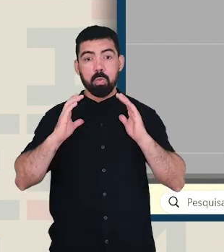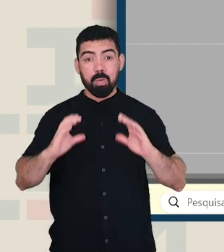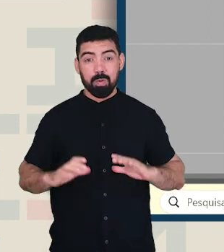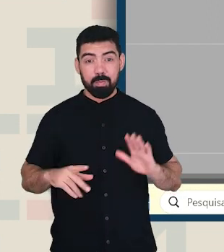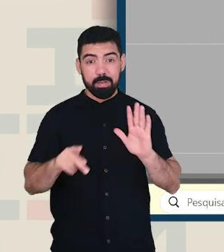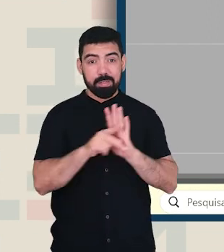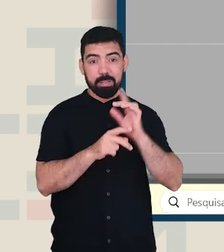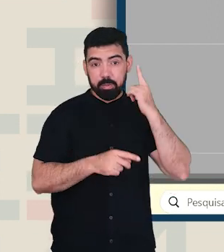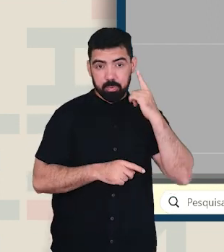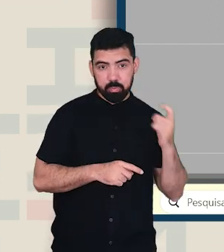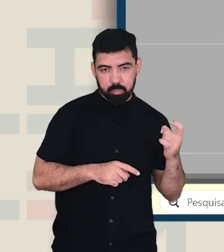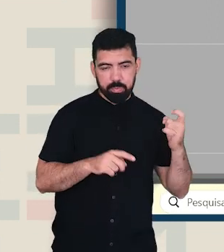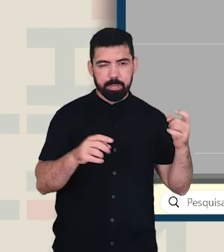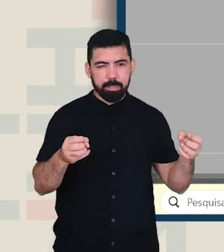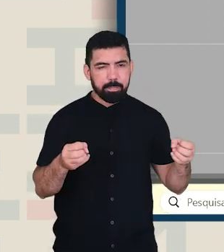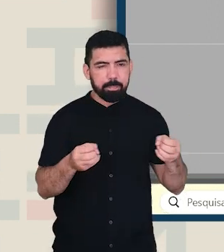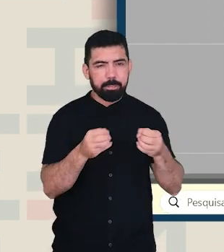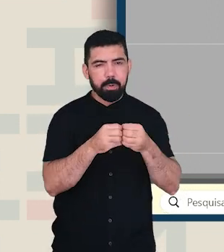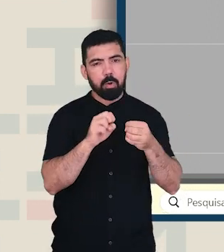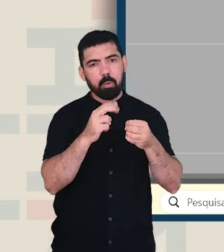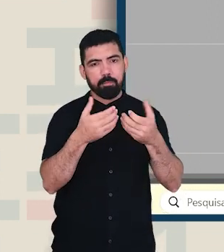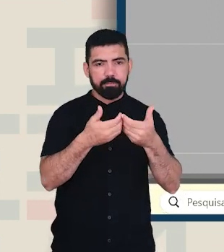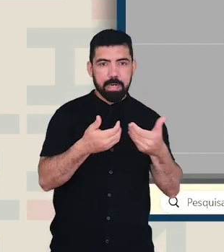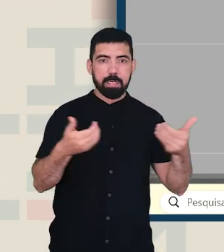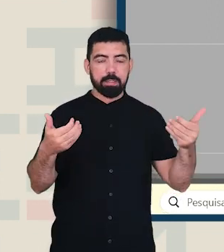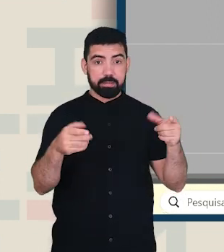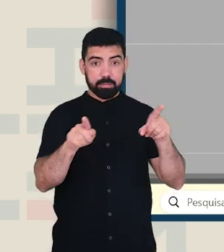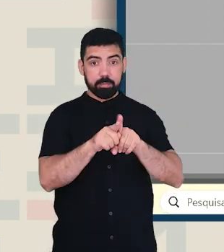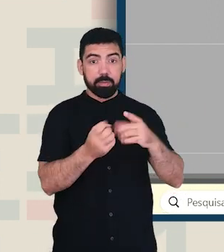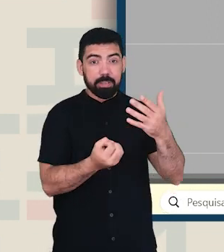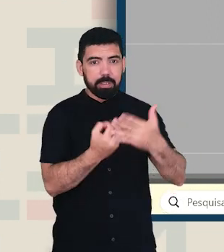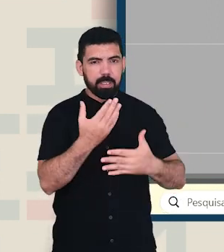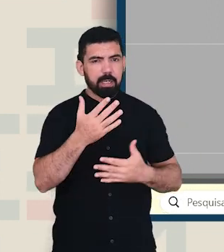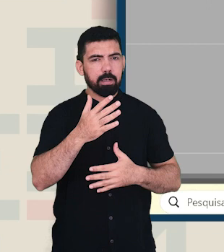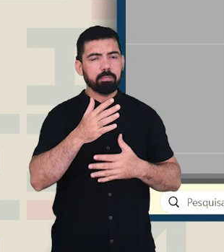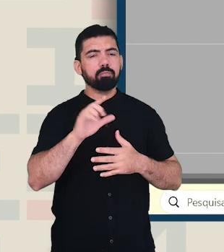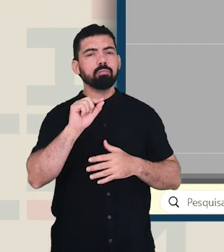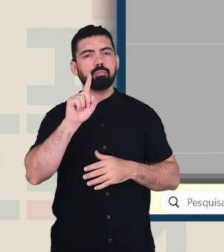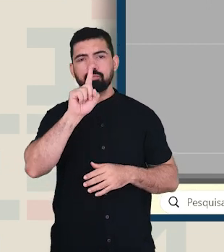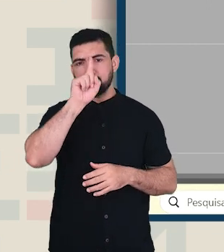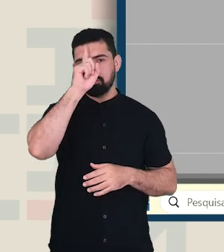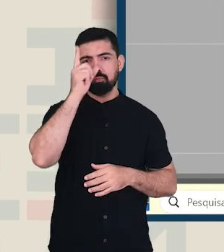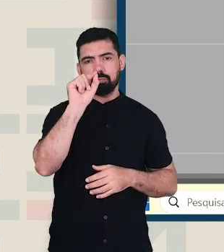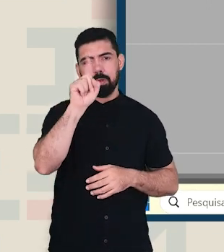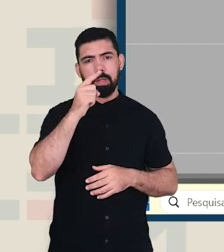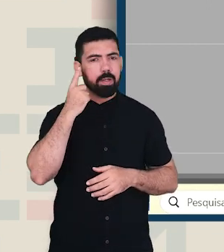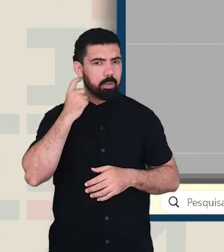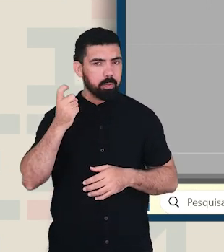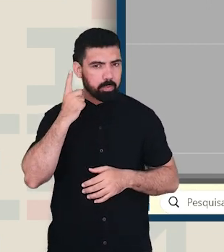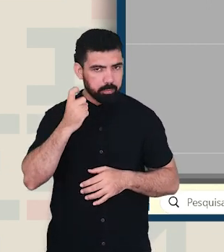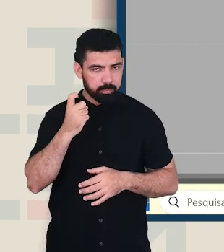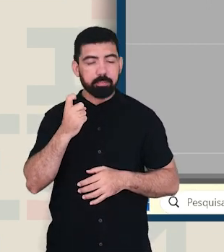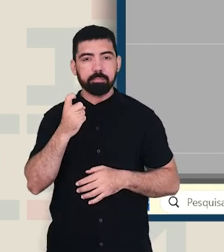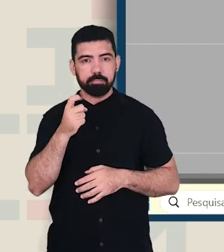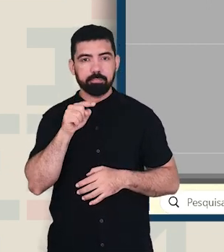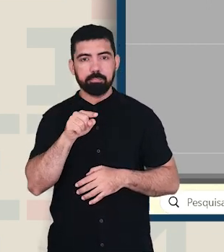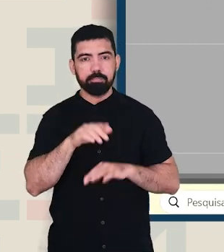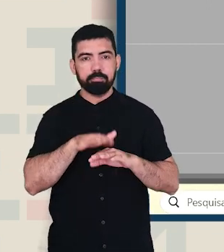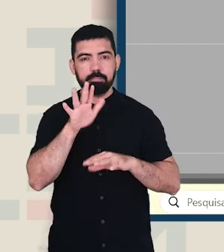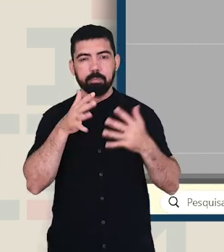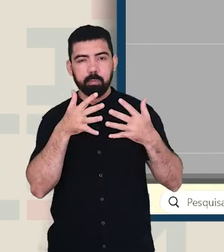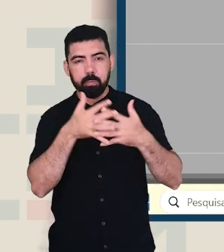comportamentos, ou mais próximos ou mais afastados, para criar uma ideia de uma sonoridade